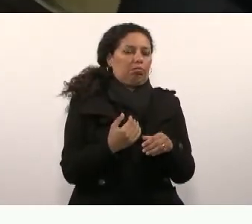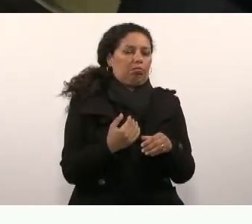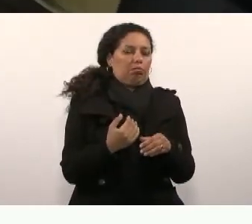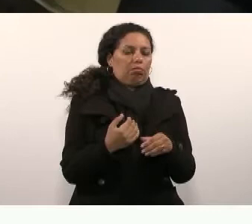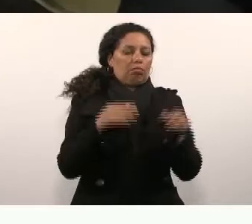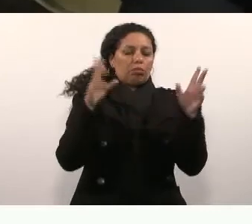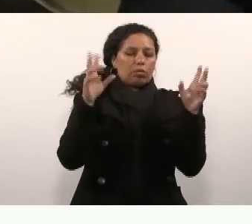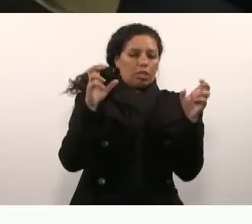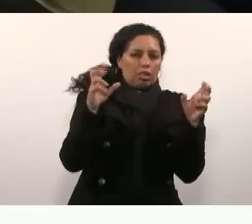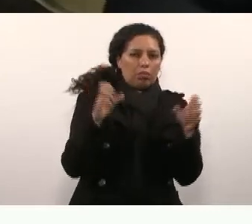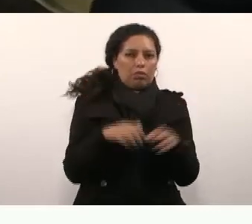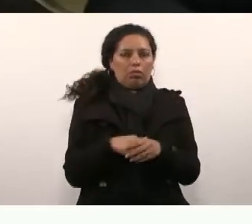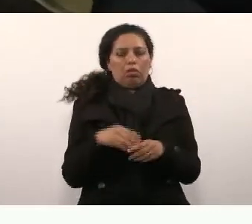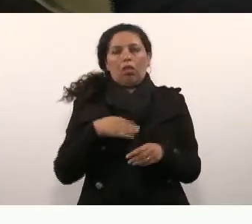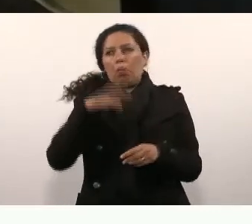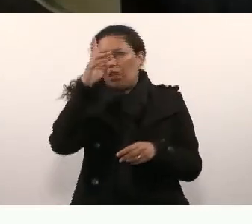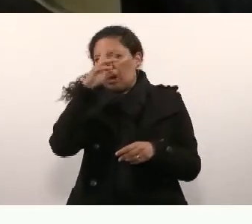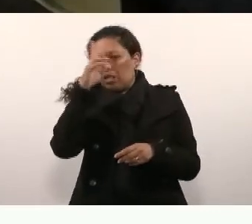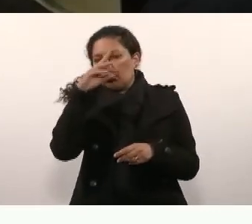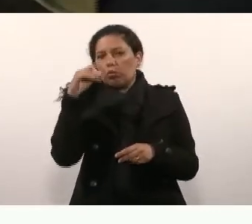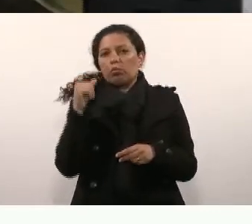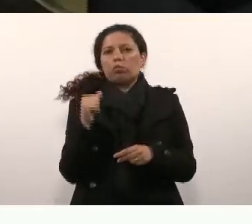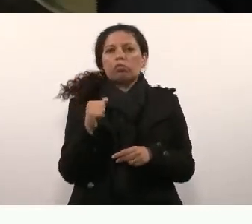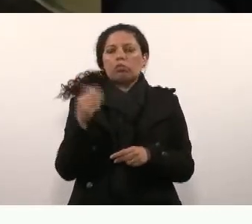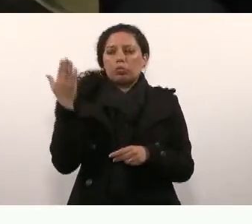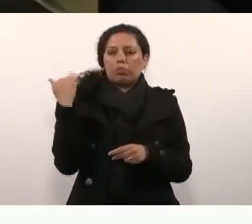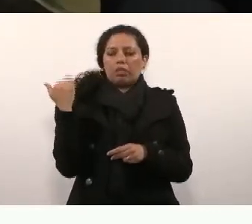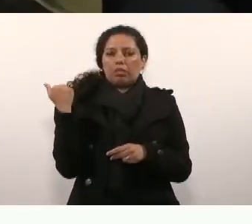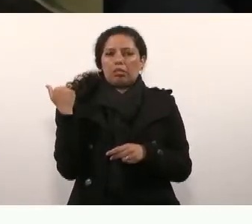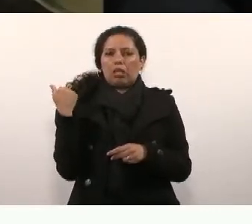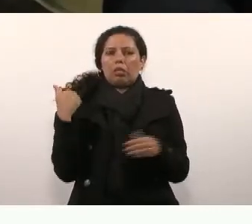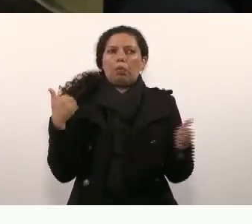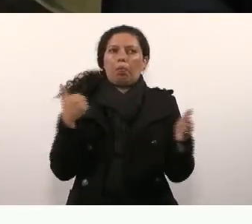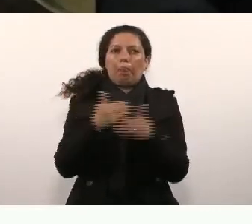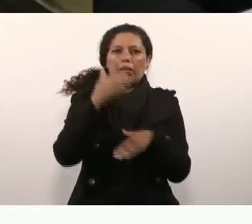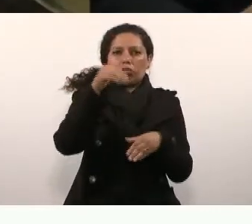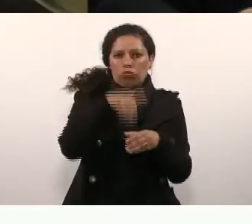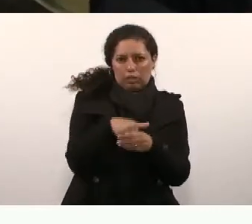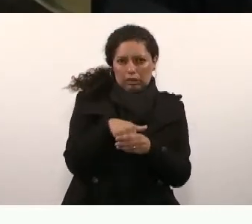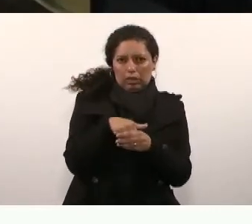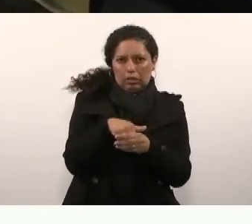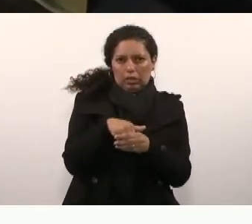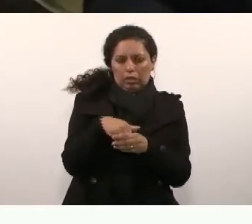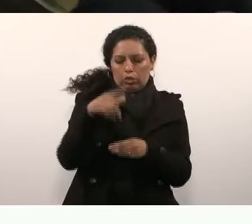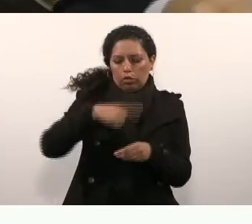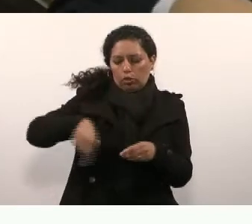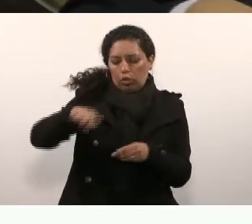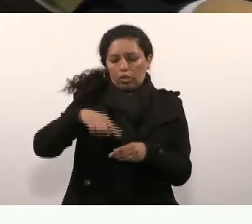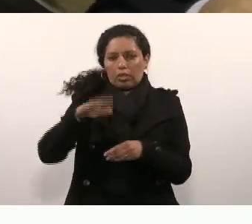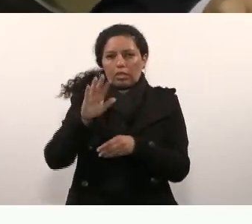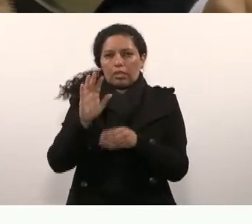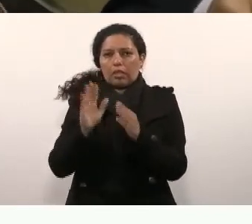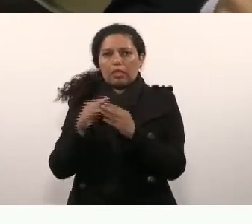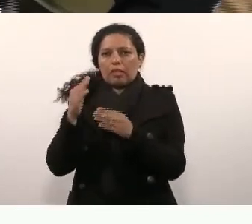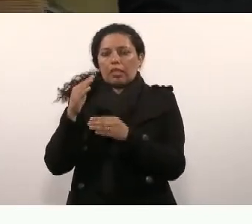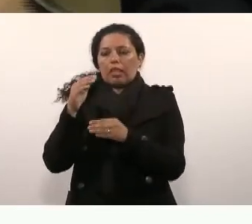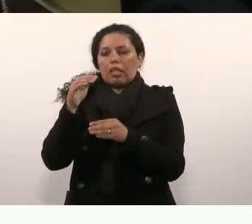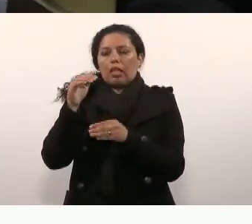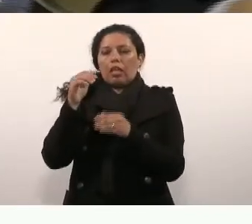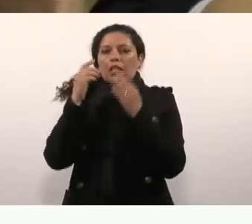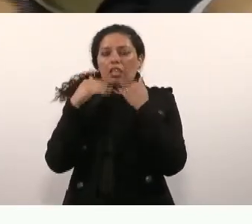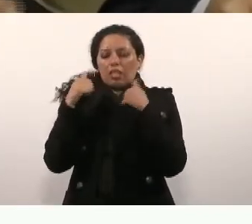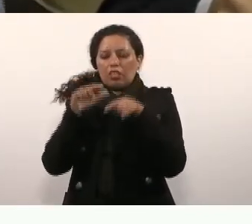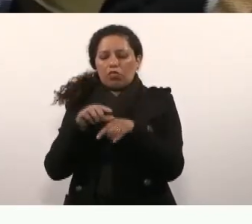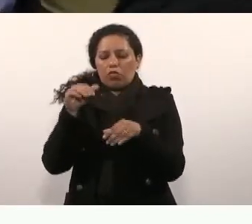tema. E eu me lembro, num período próximo às eleições, a casa votava muitas isenções